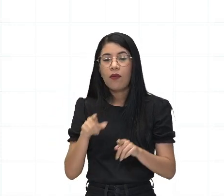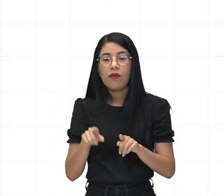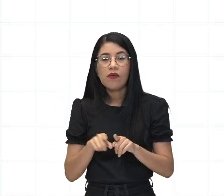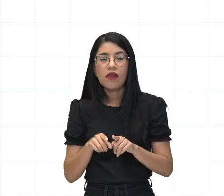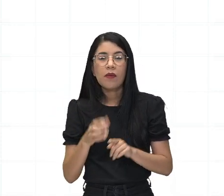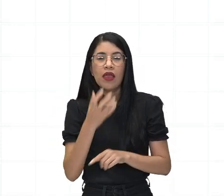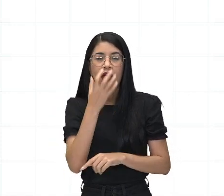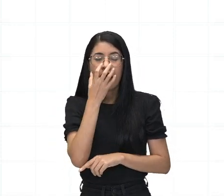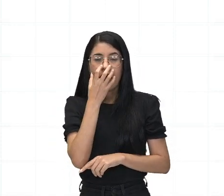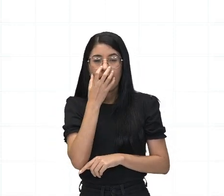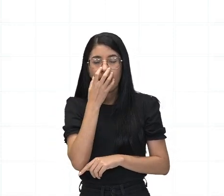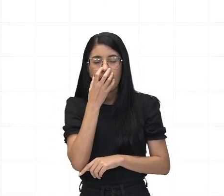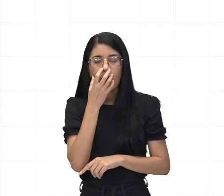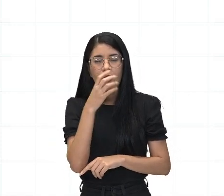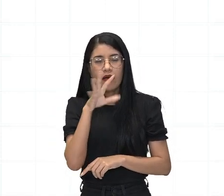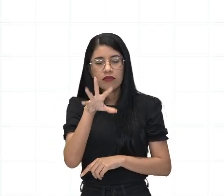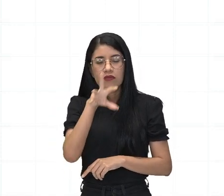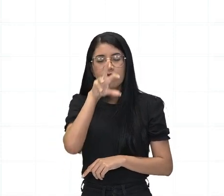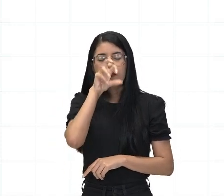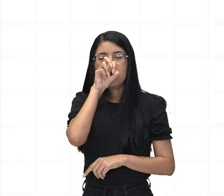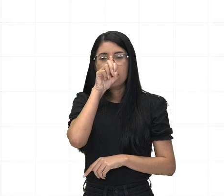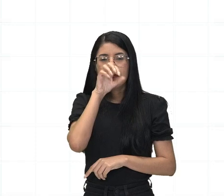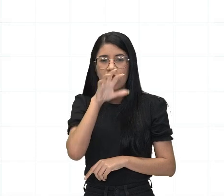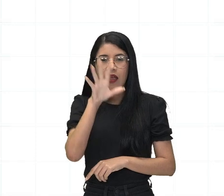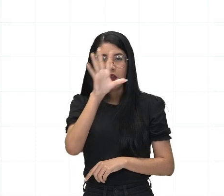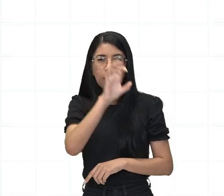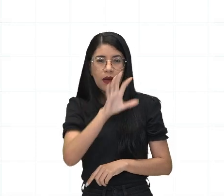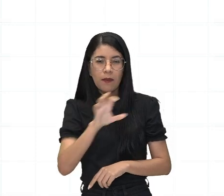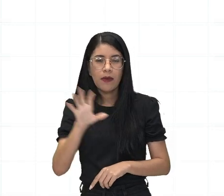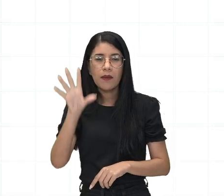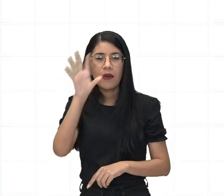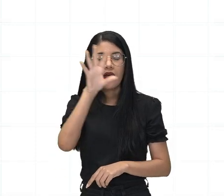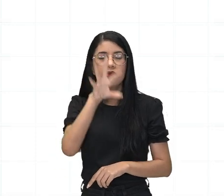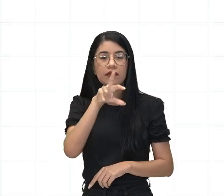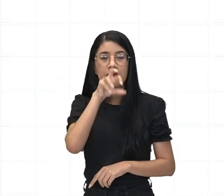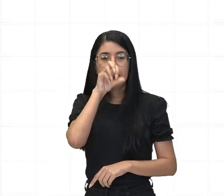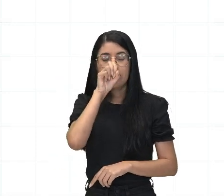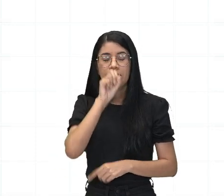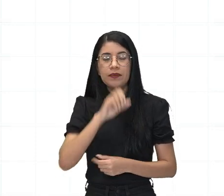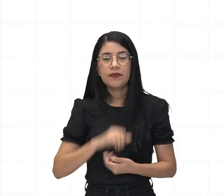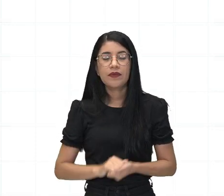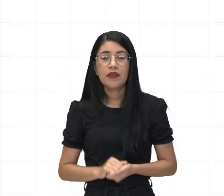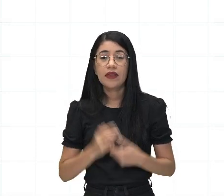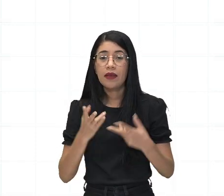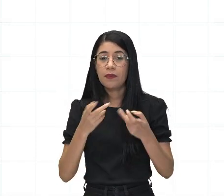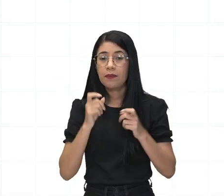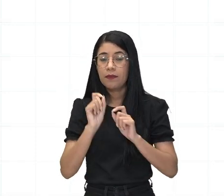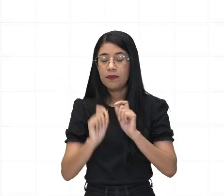inalação de micro-organismos presentes no ambiente. Vocês estão vendo aí que